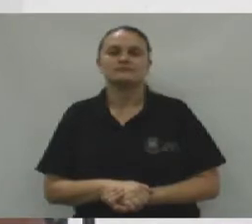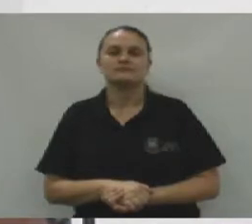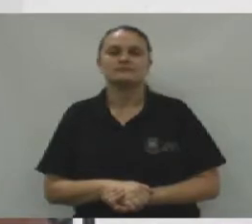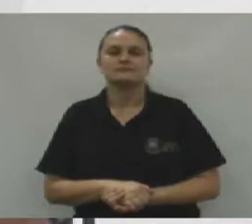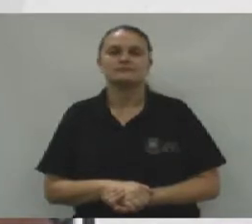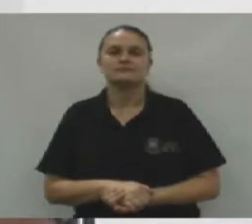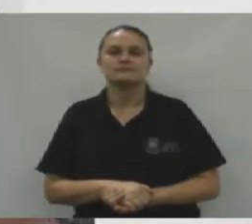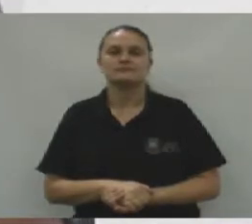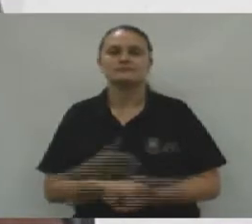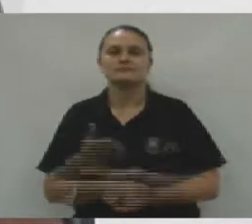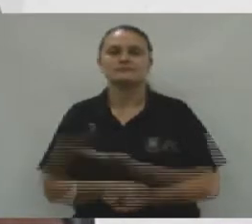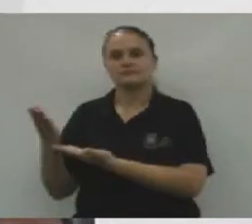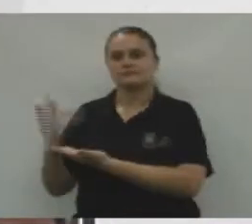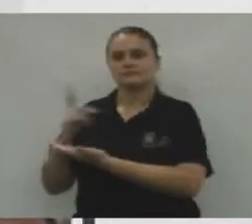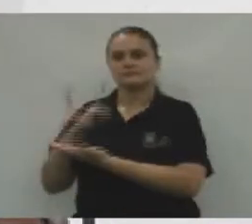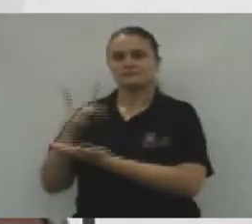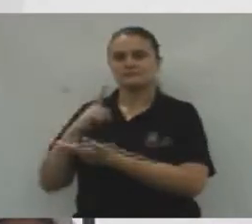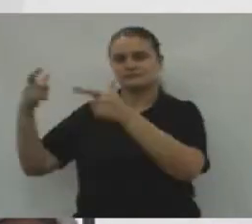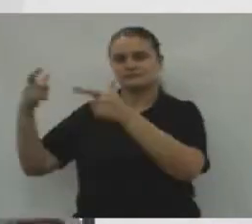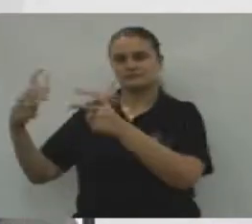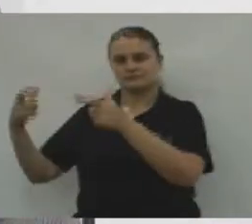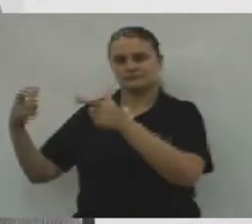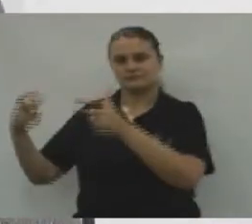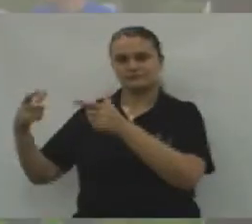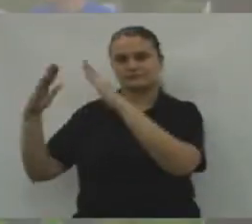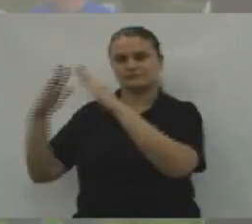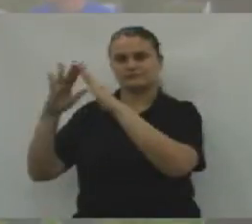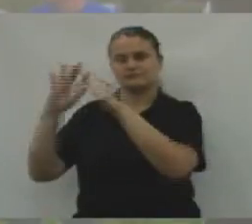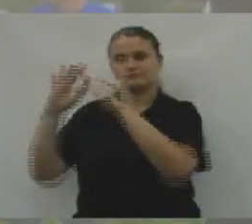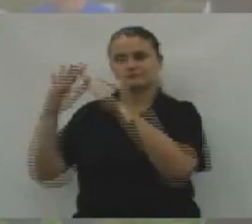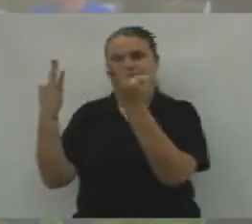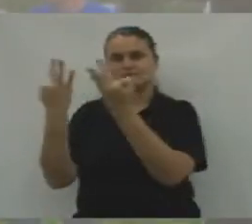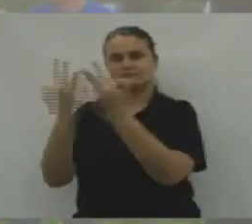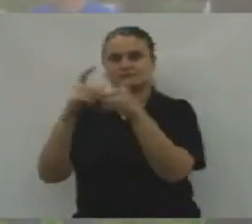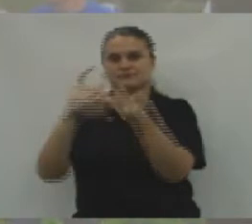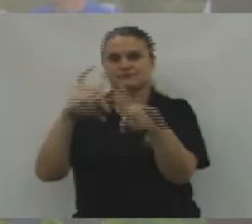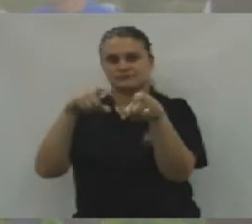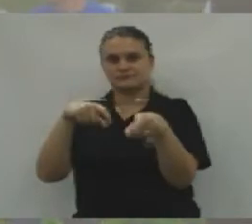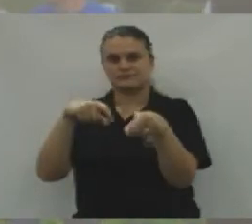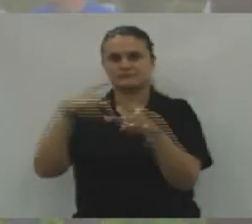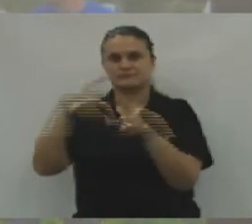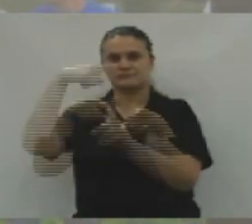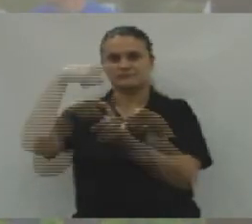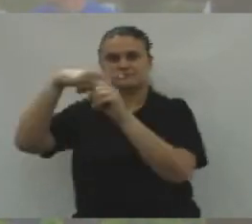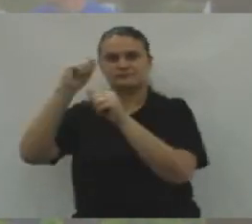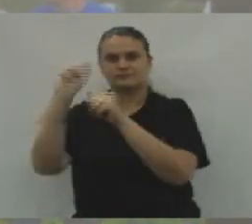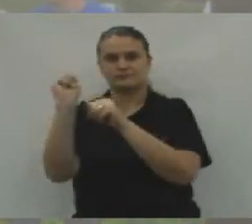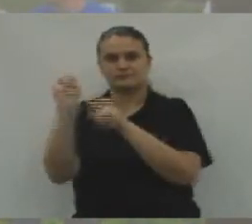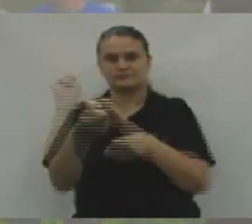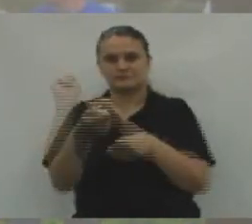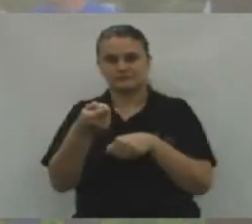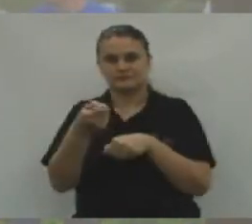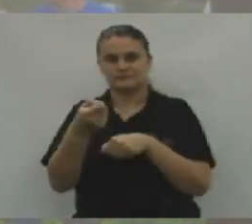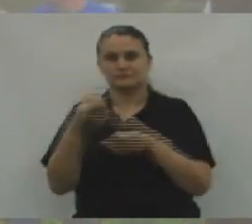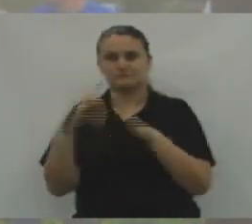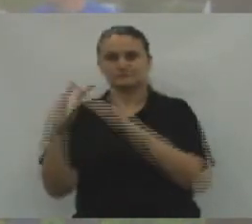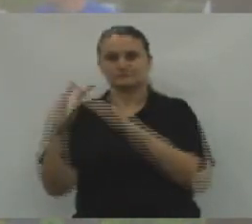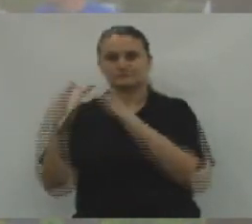Esse aqui é um dia de campo que foi realizado na Casa Familiar Rural de Cruz Machado. Também as casas